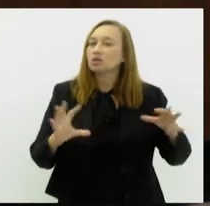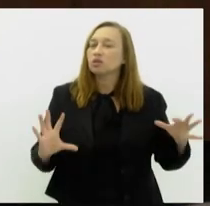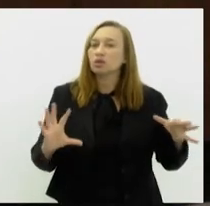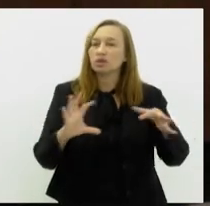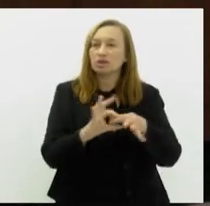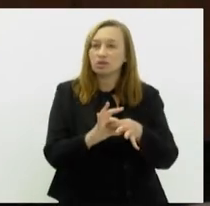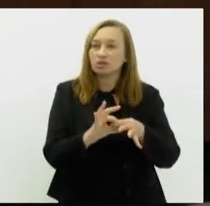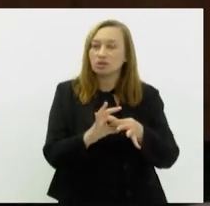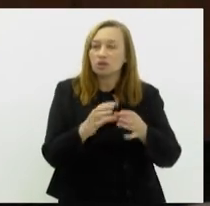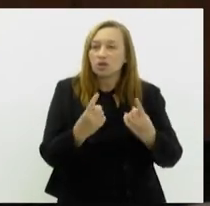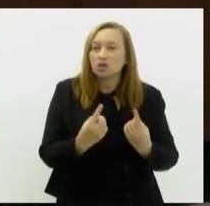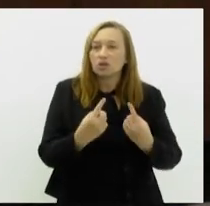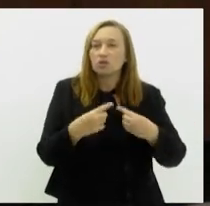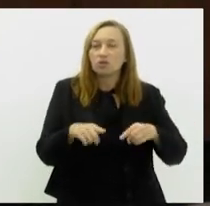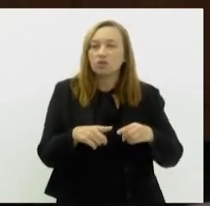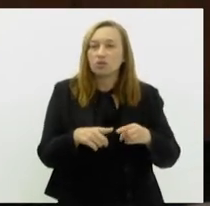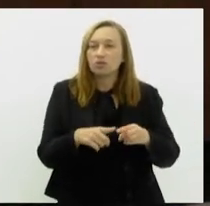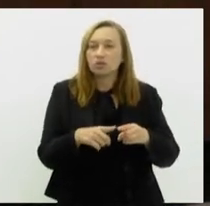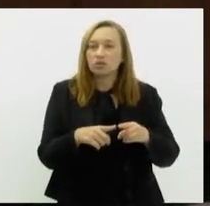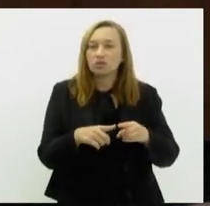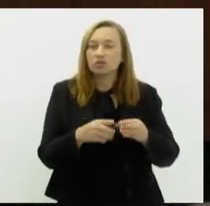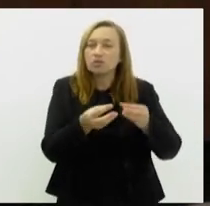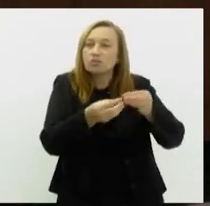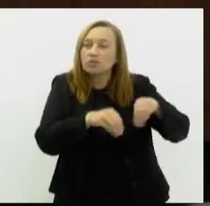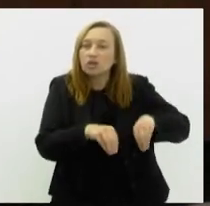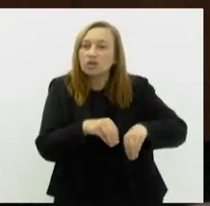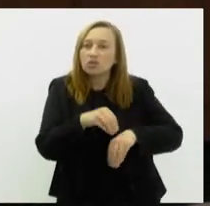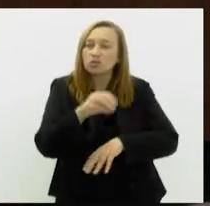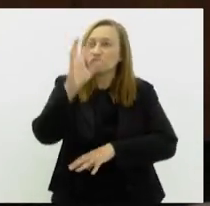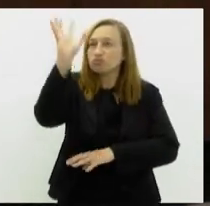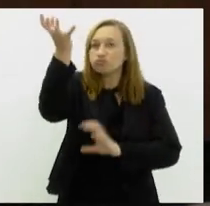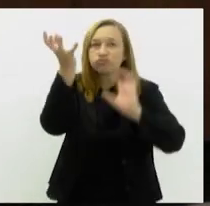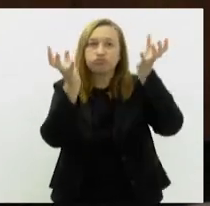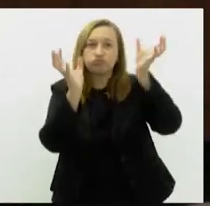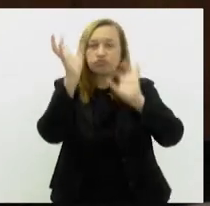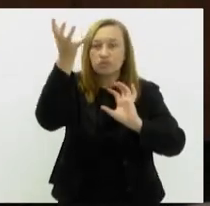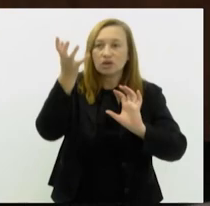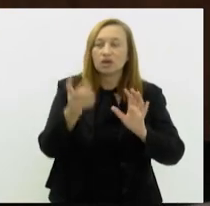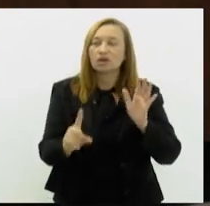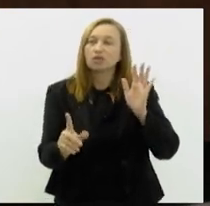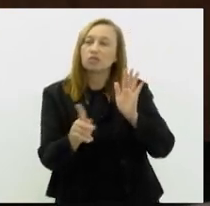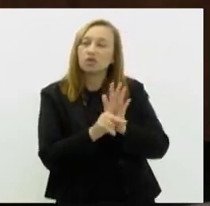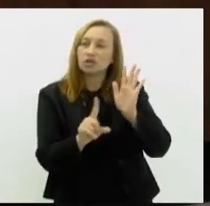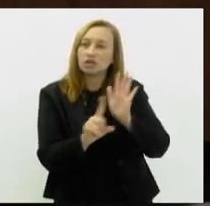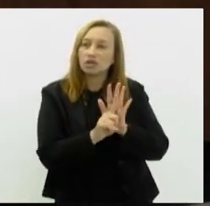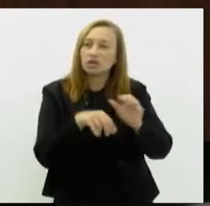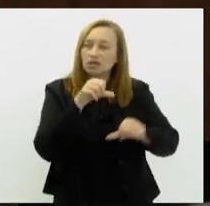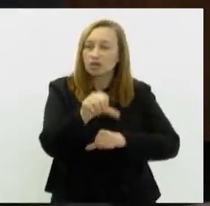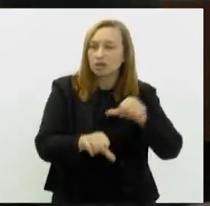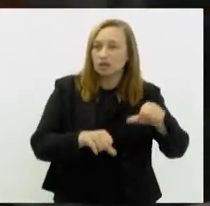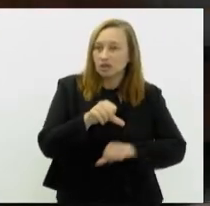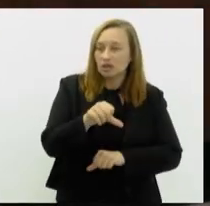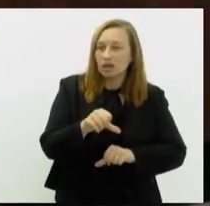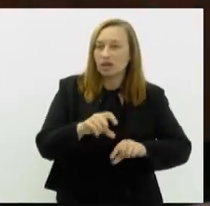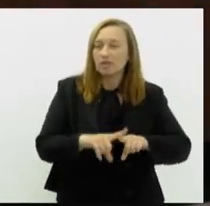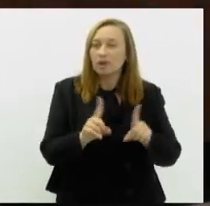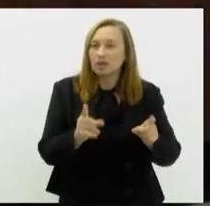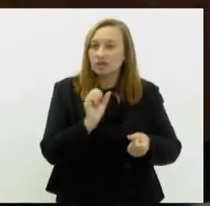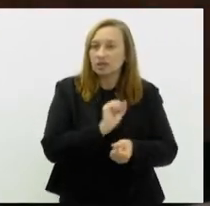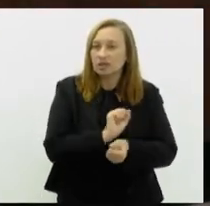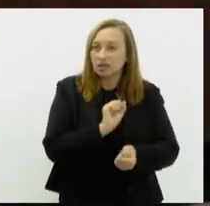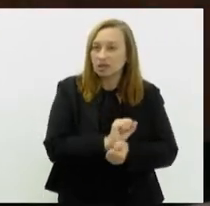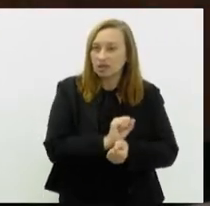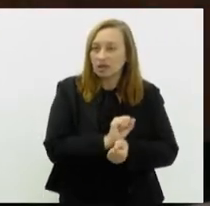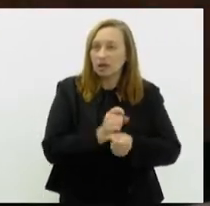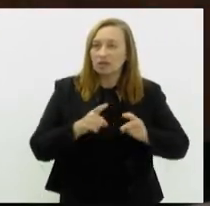enfrentamento e de prevenção aos desastres climáticos. Esse projeto de lei virou lei, foi sancionado, mas a gente aguarda aqui